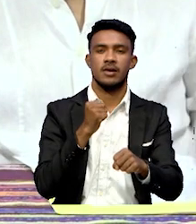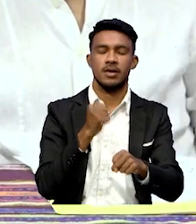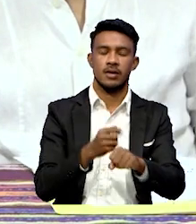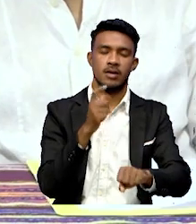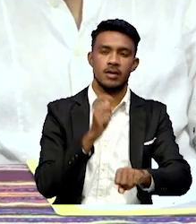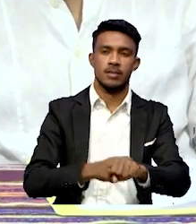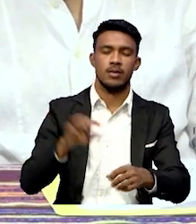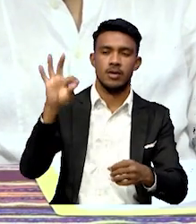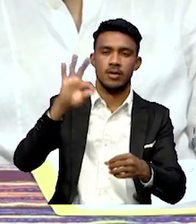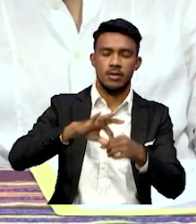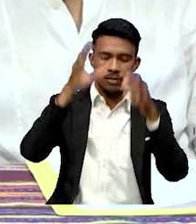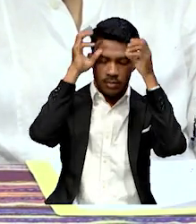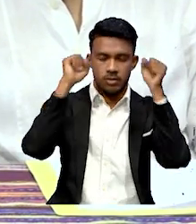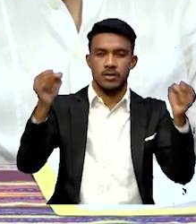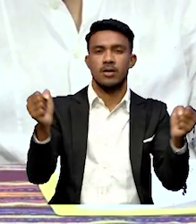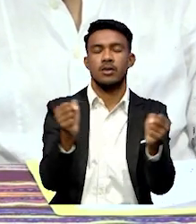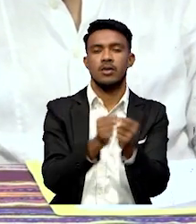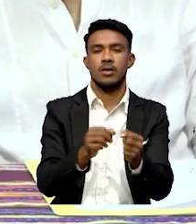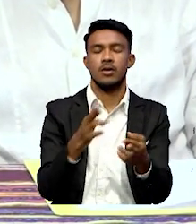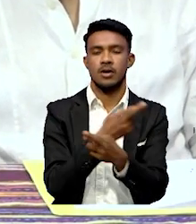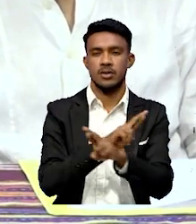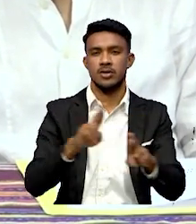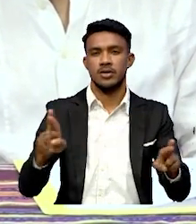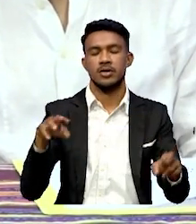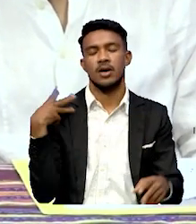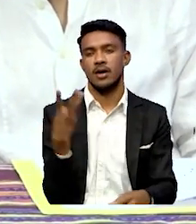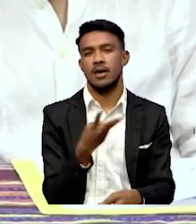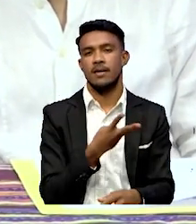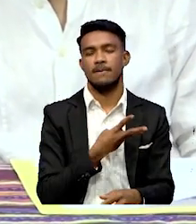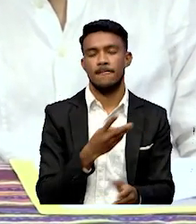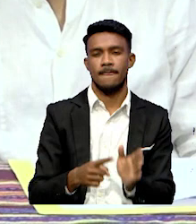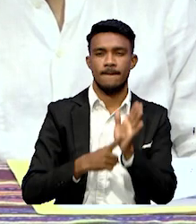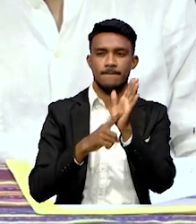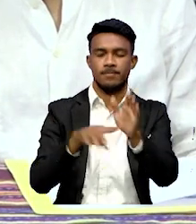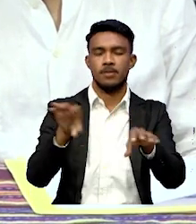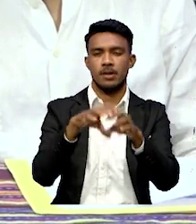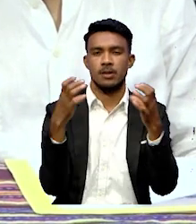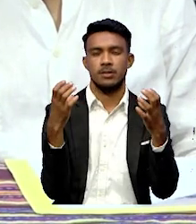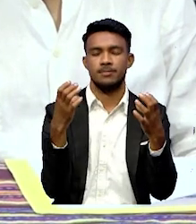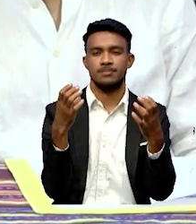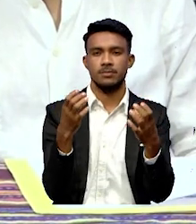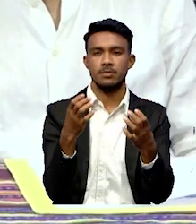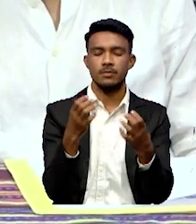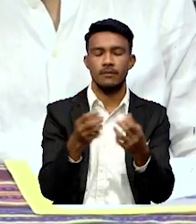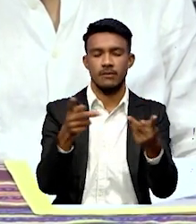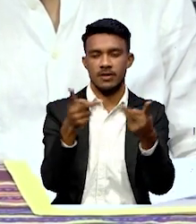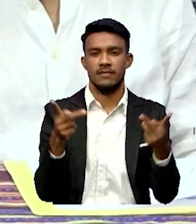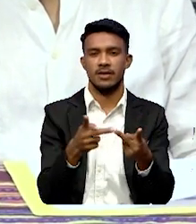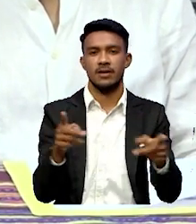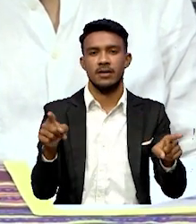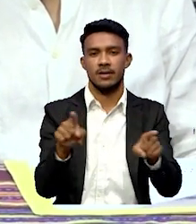presidencial. O resultado monitorização nebe a mim hato, Conselho de Imprensa, rola minha posição.